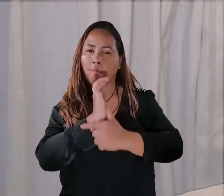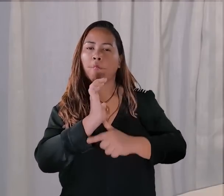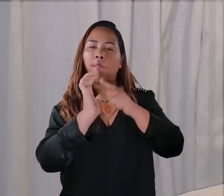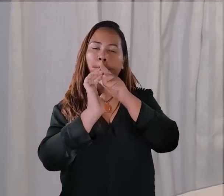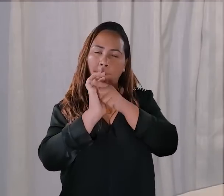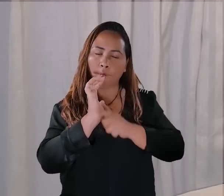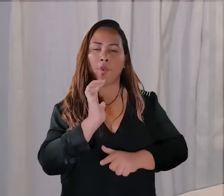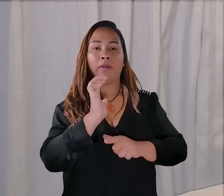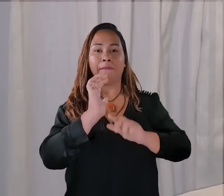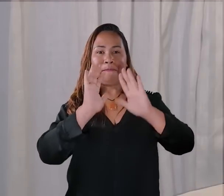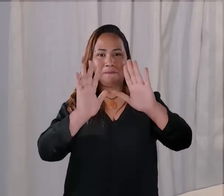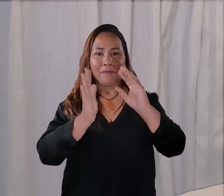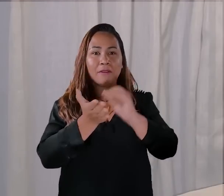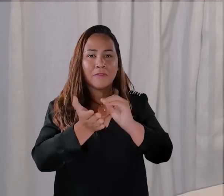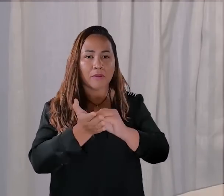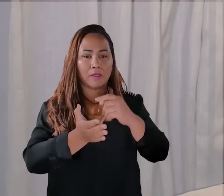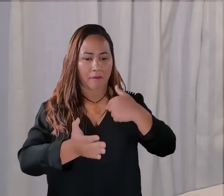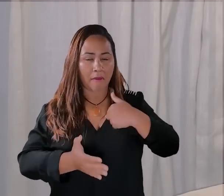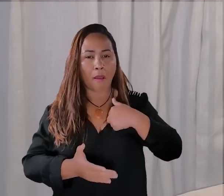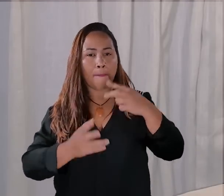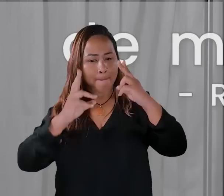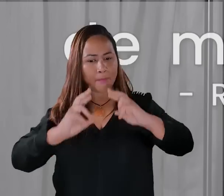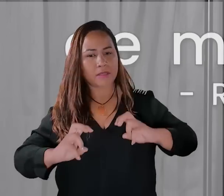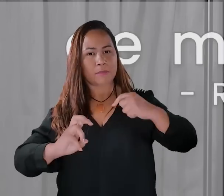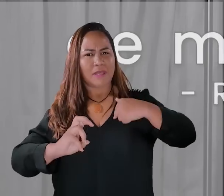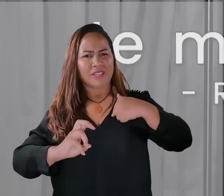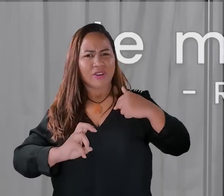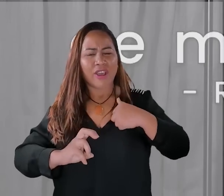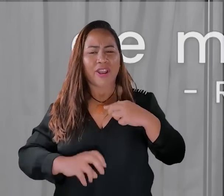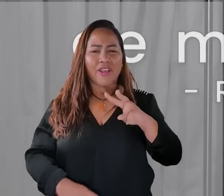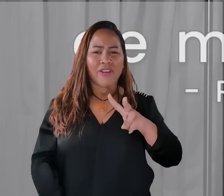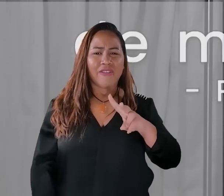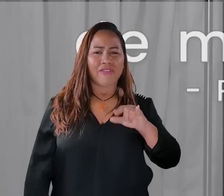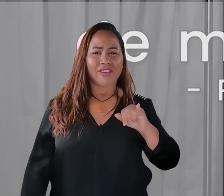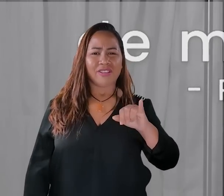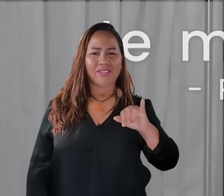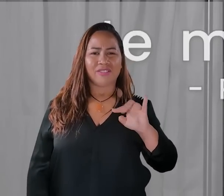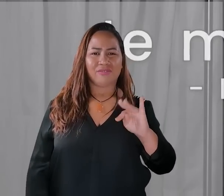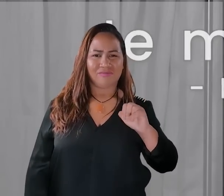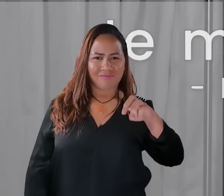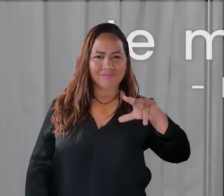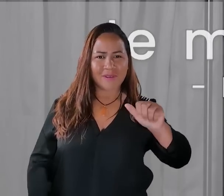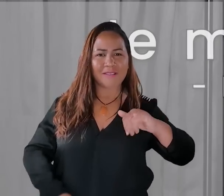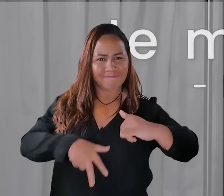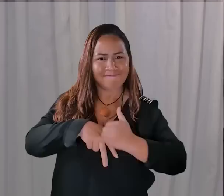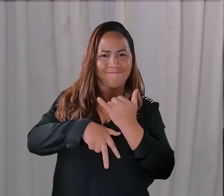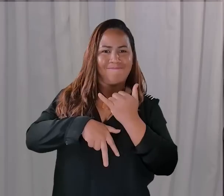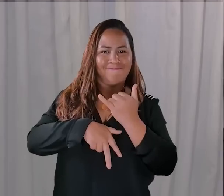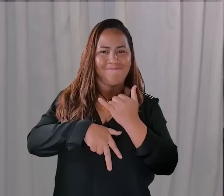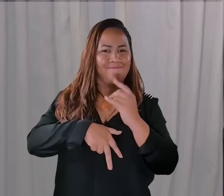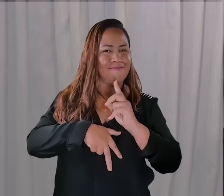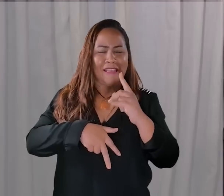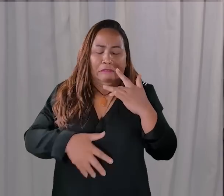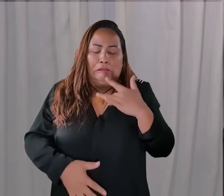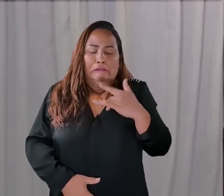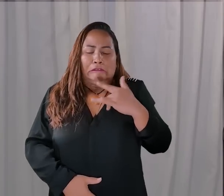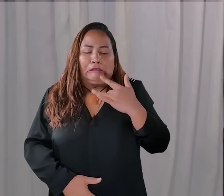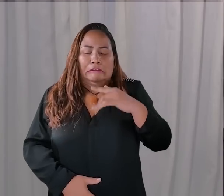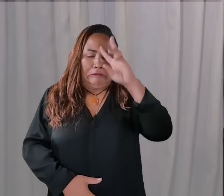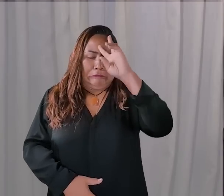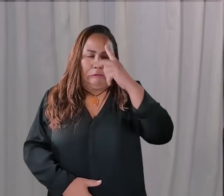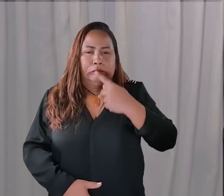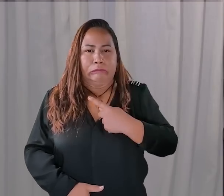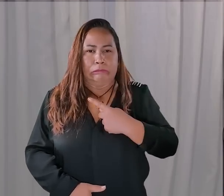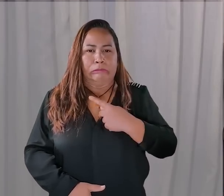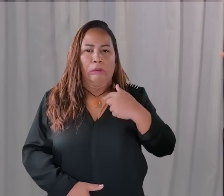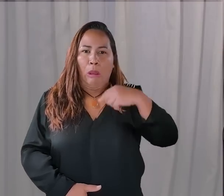ciclo, dentro do curso do Olo cocriação, eu entendi que eu era vítima de mim mesma. Então eu colocava a culpa no